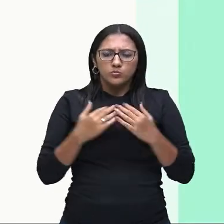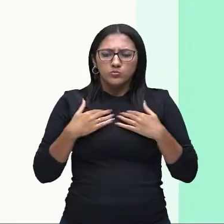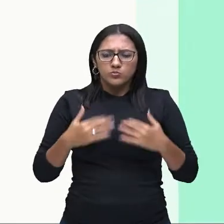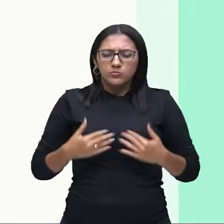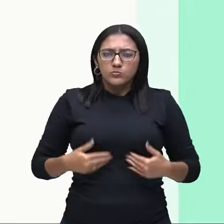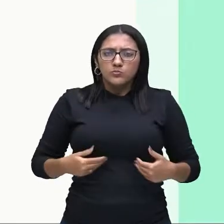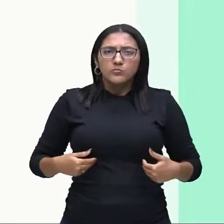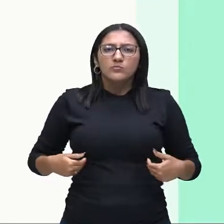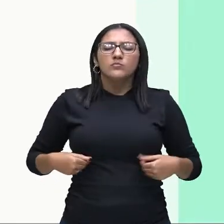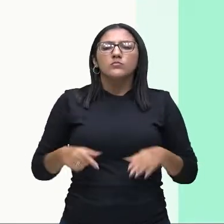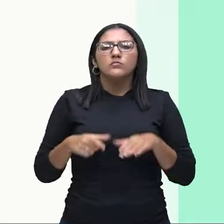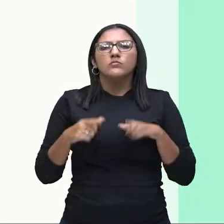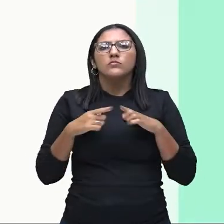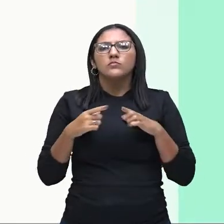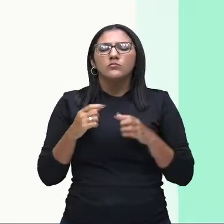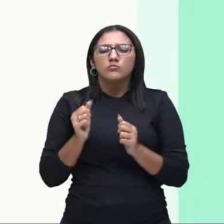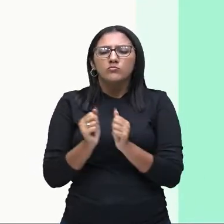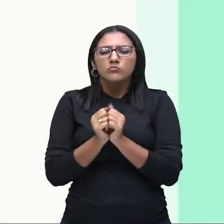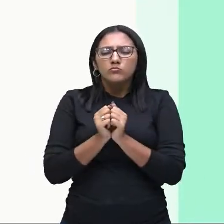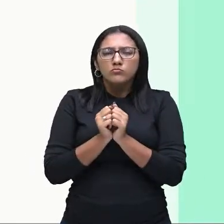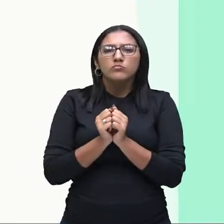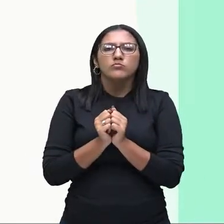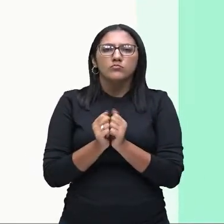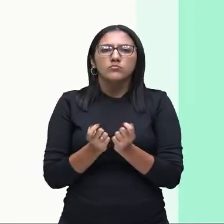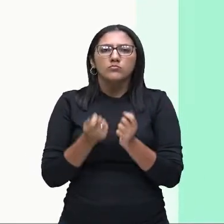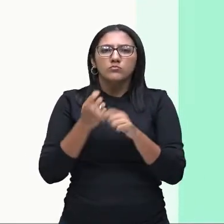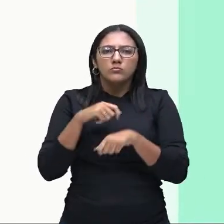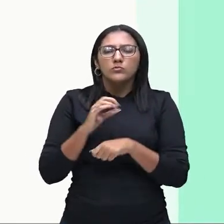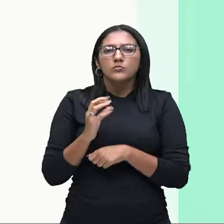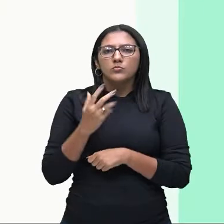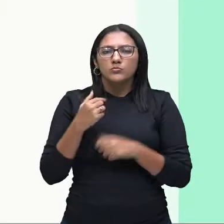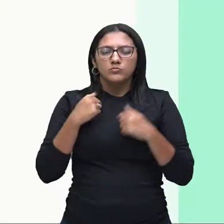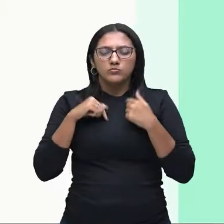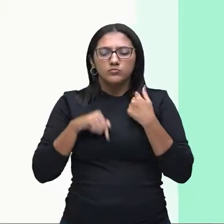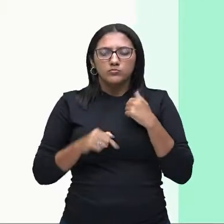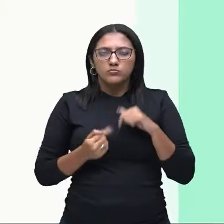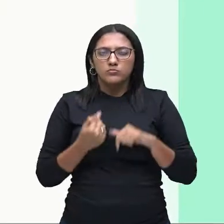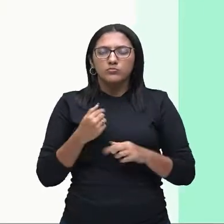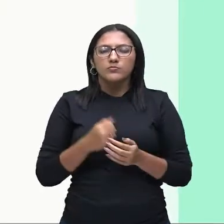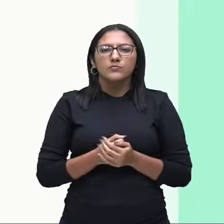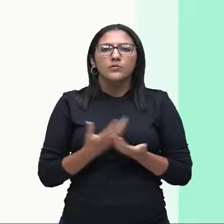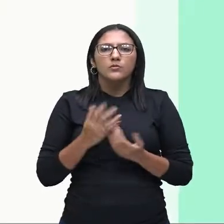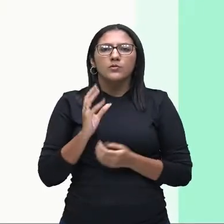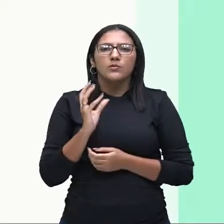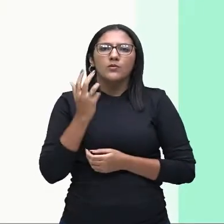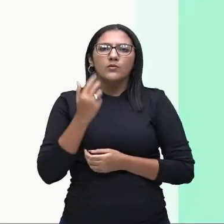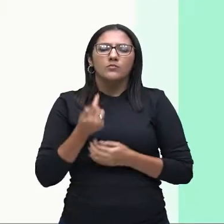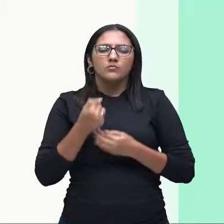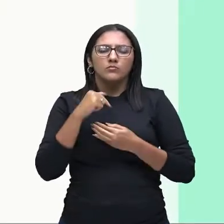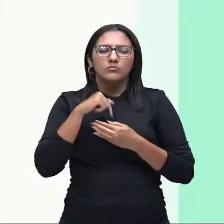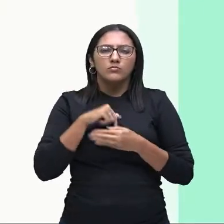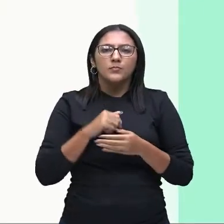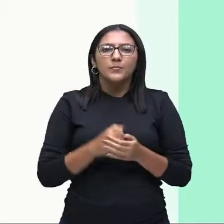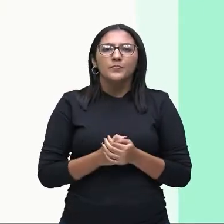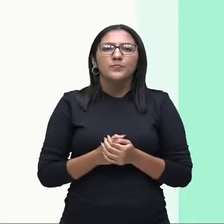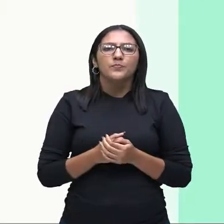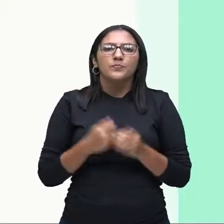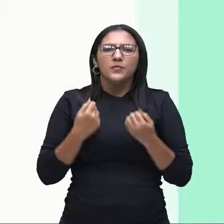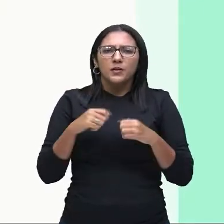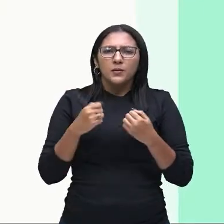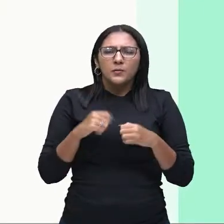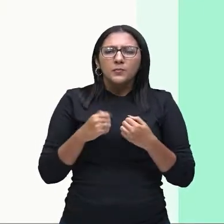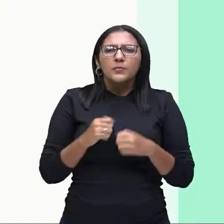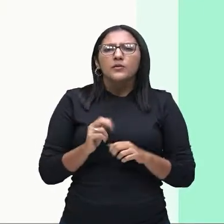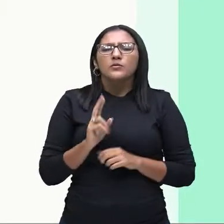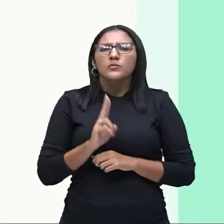tecidos que atuam juntos para realizar uma determinada tarefa. E a função que eles realizam, eles necessitam